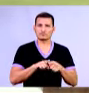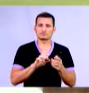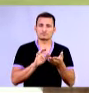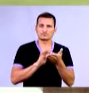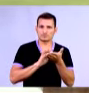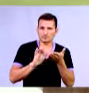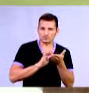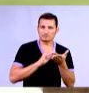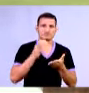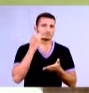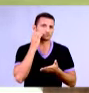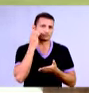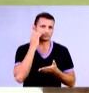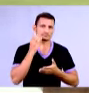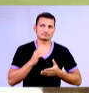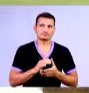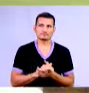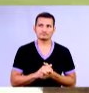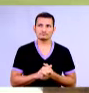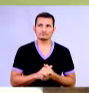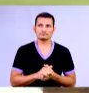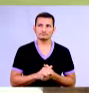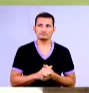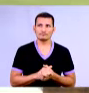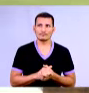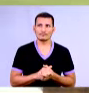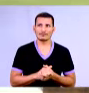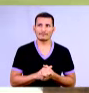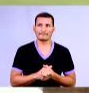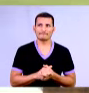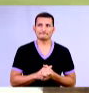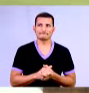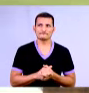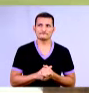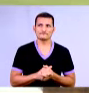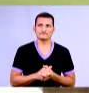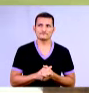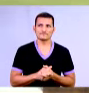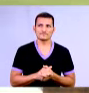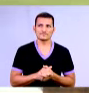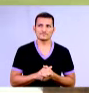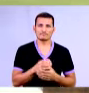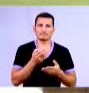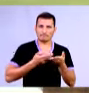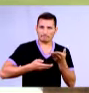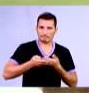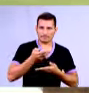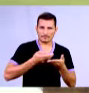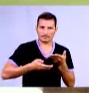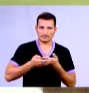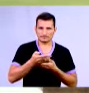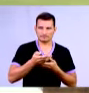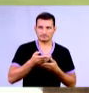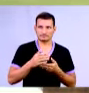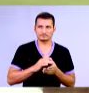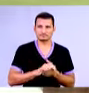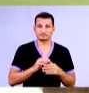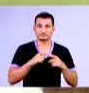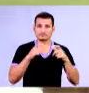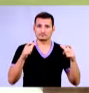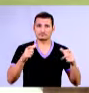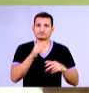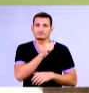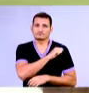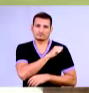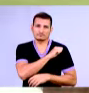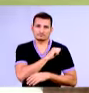como tablets e celulares. E em relação às interações, a maioria dos alunos em